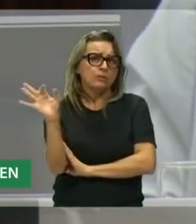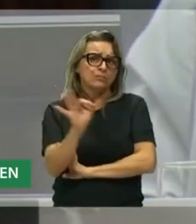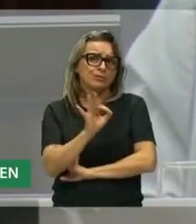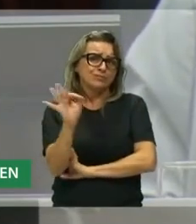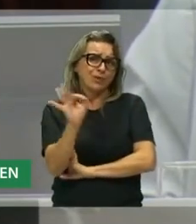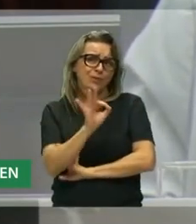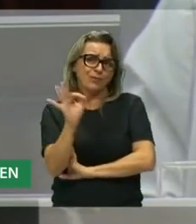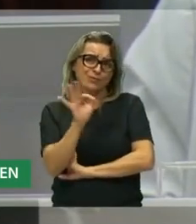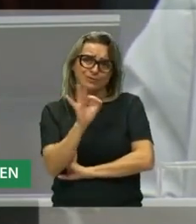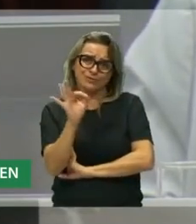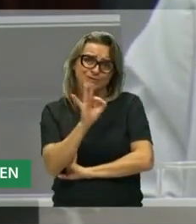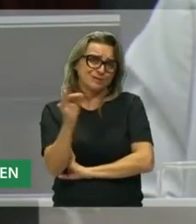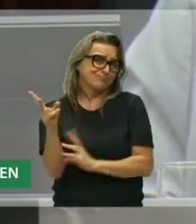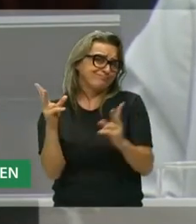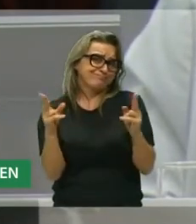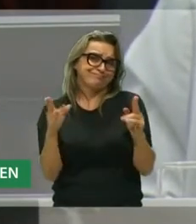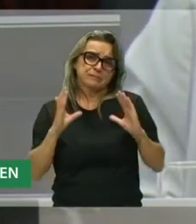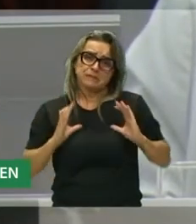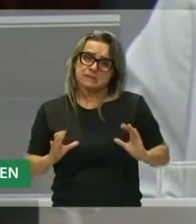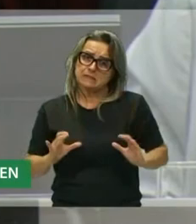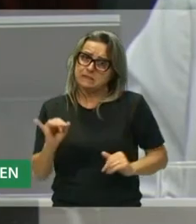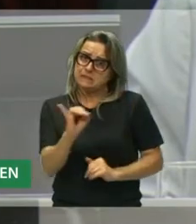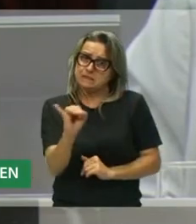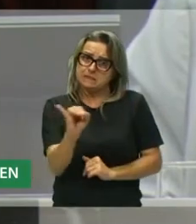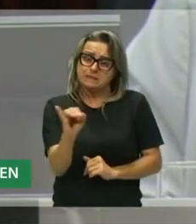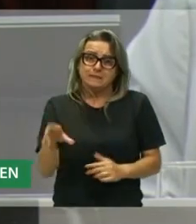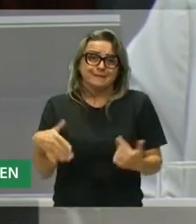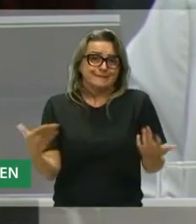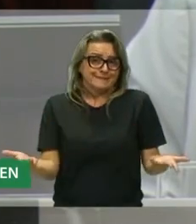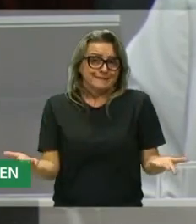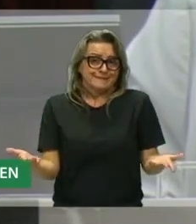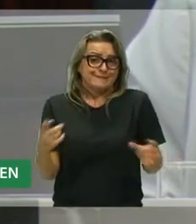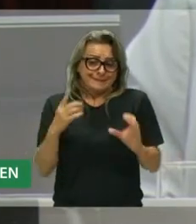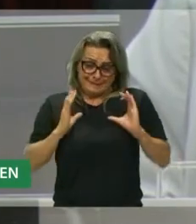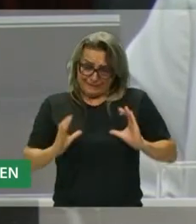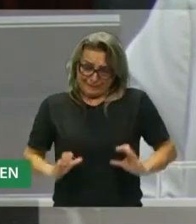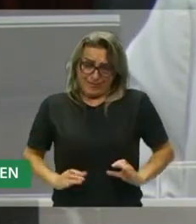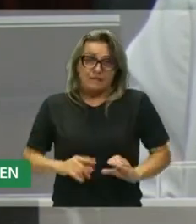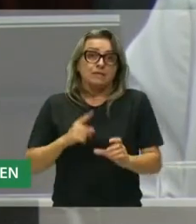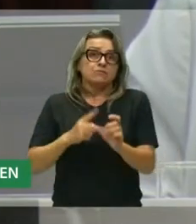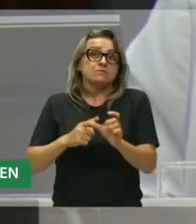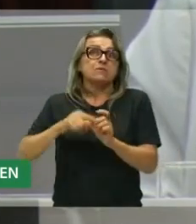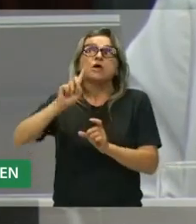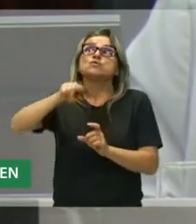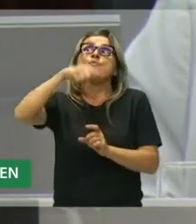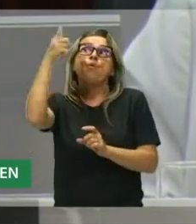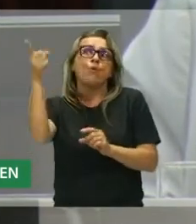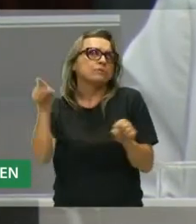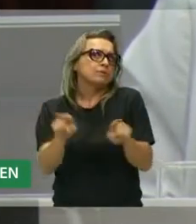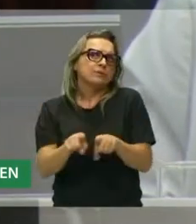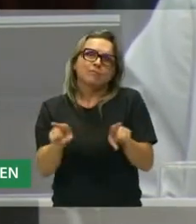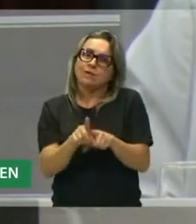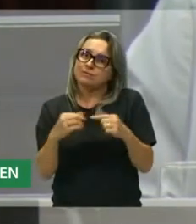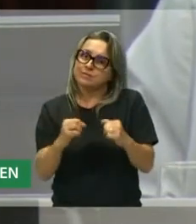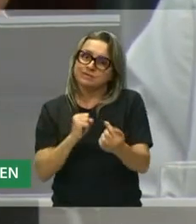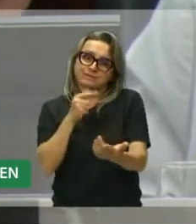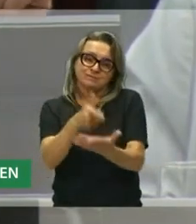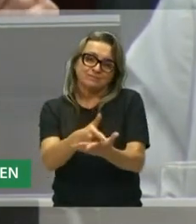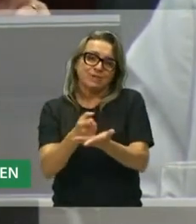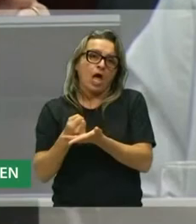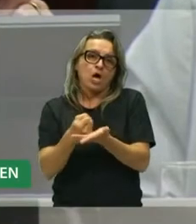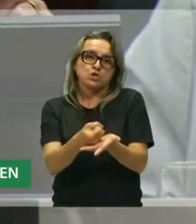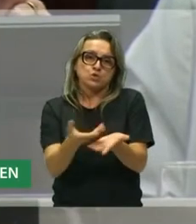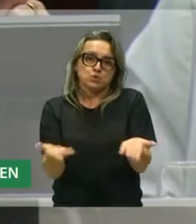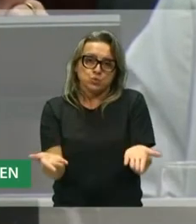atendido dos cidadãos que são provenientes desses municípios, né? E o prefeito Volney Morastone levou isso à